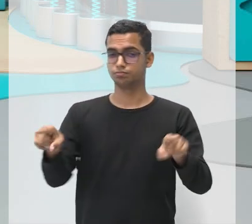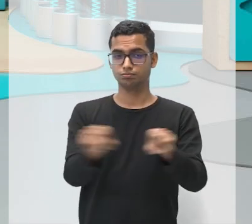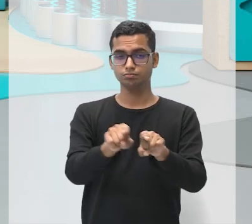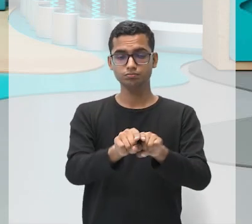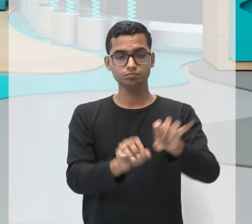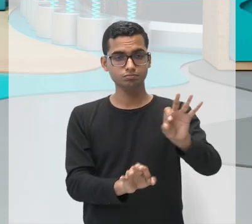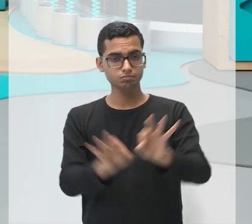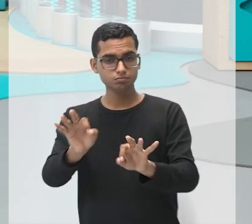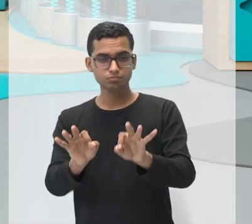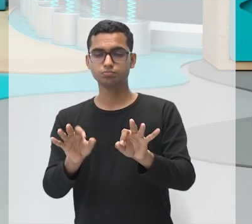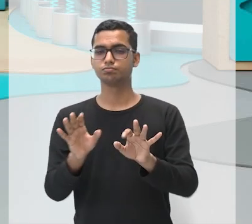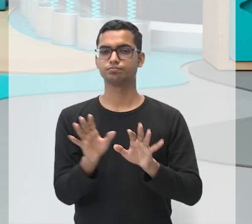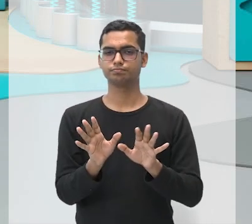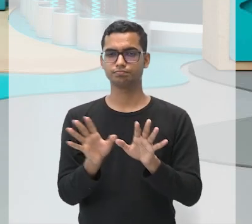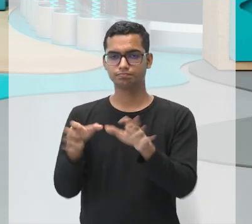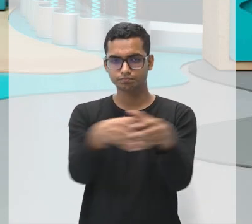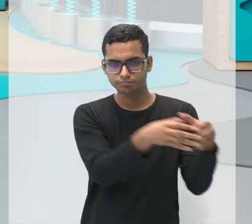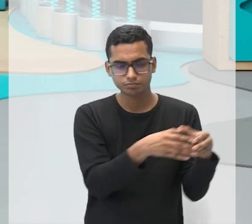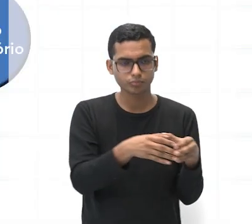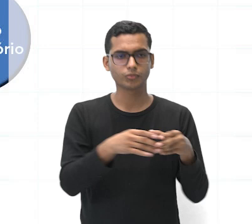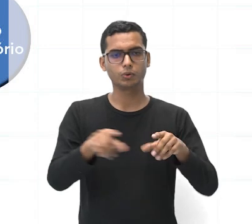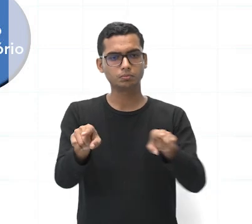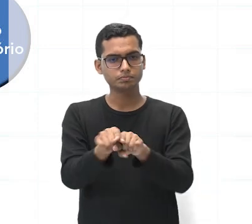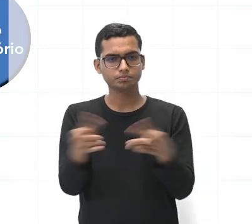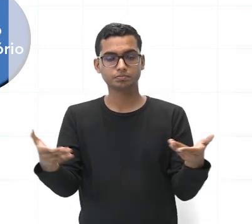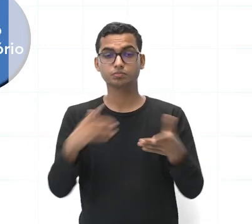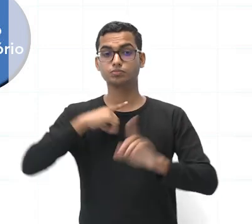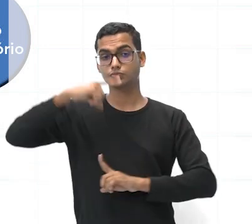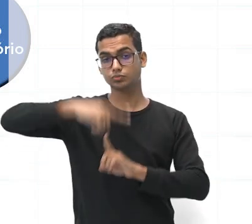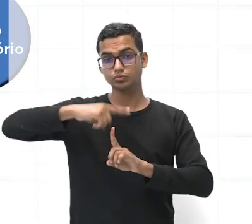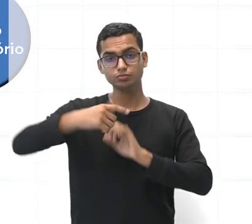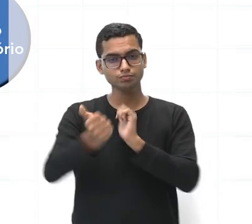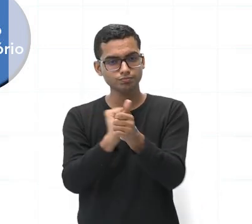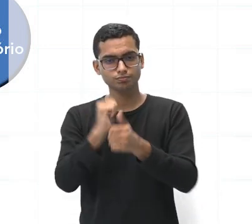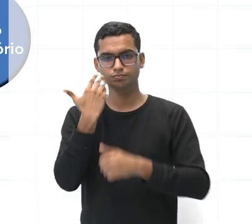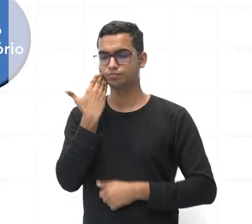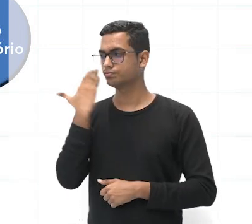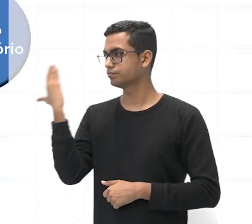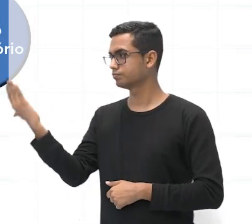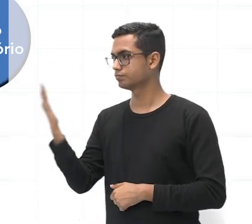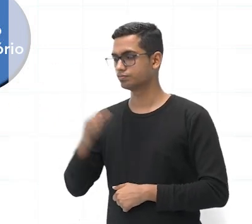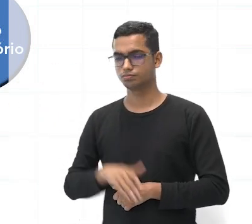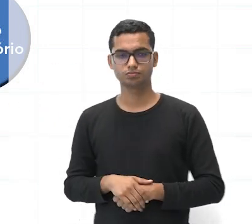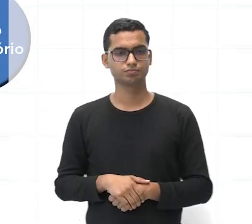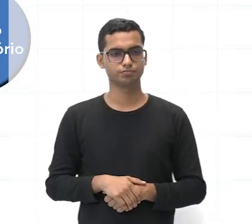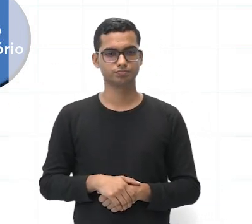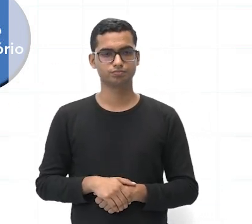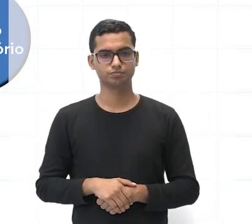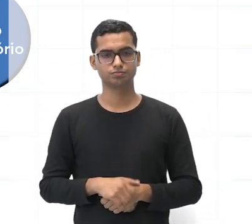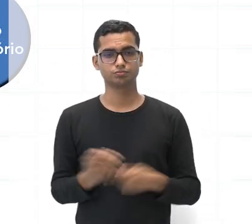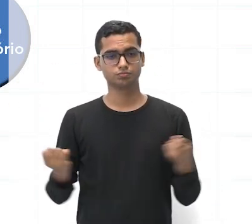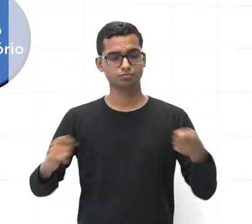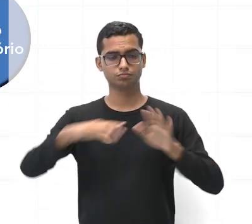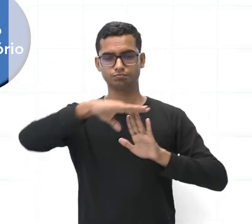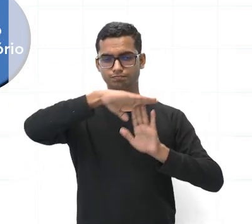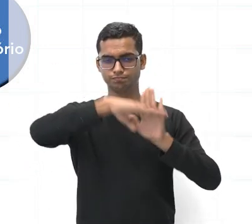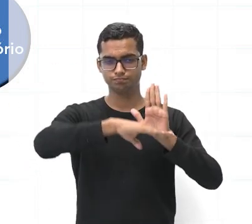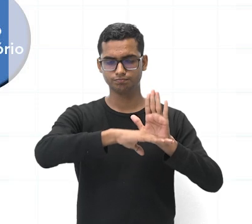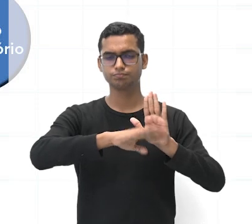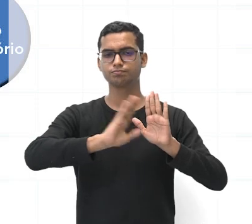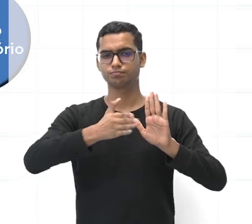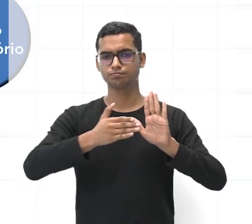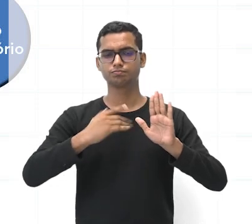agora os tipos de esporte, olha só. Esses esportes, como já foram definidos, eles podem ser classificados